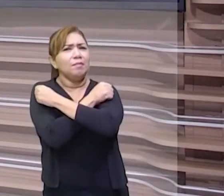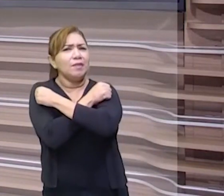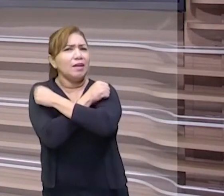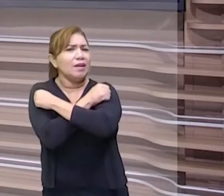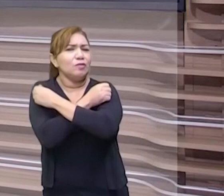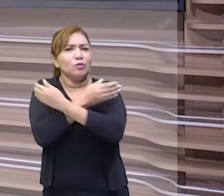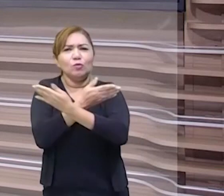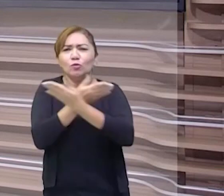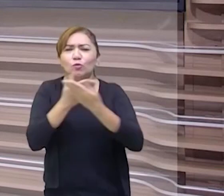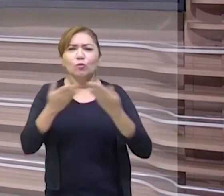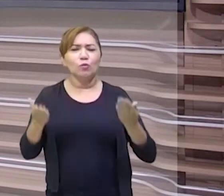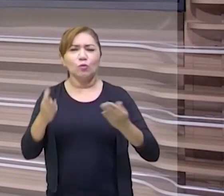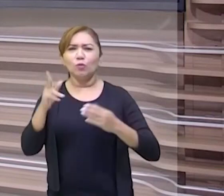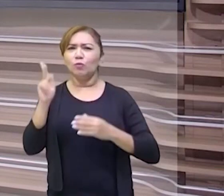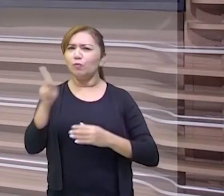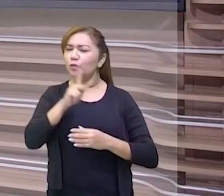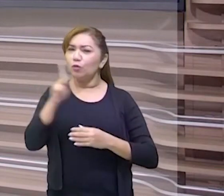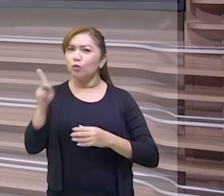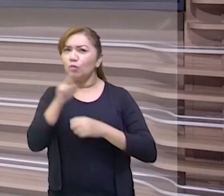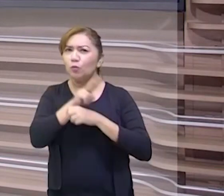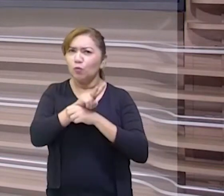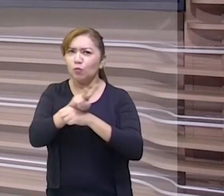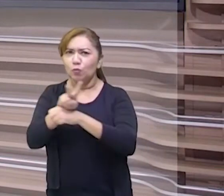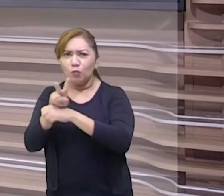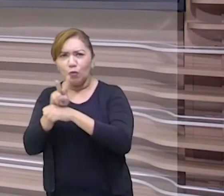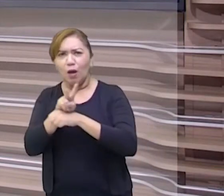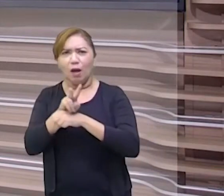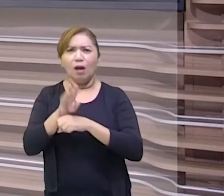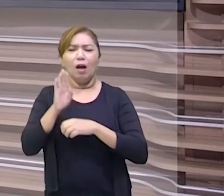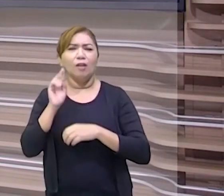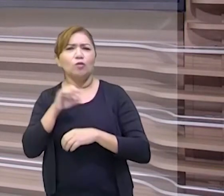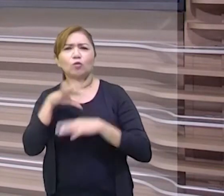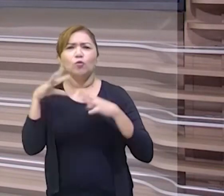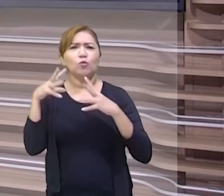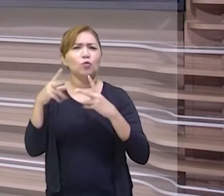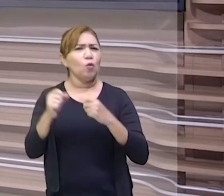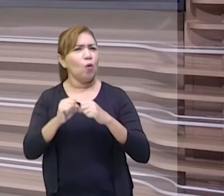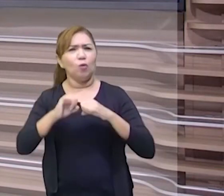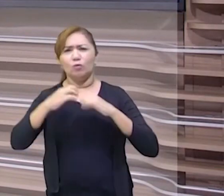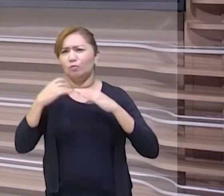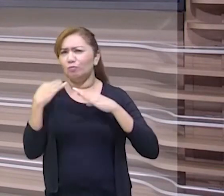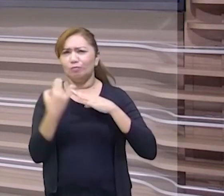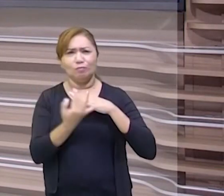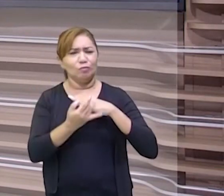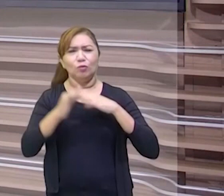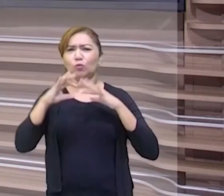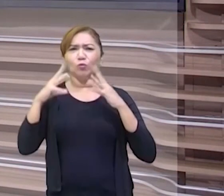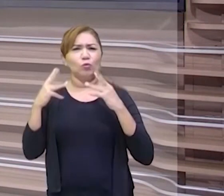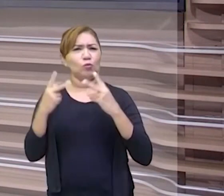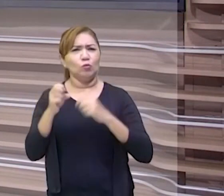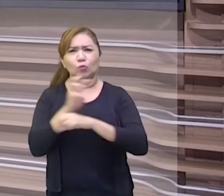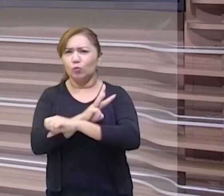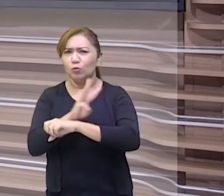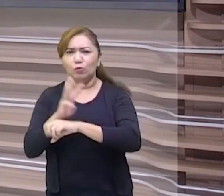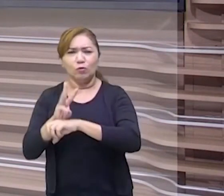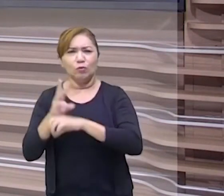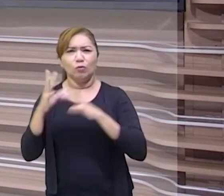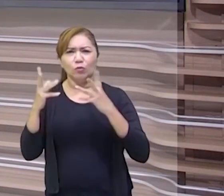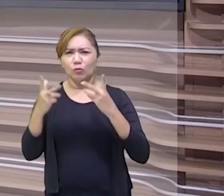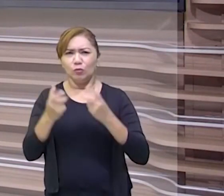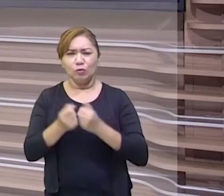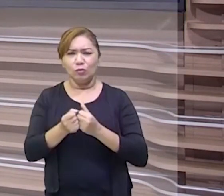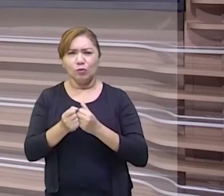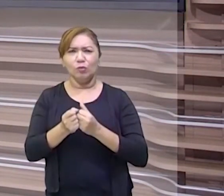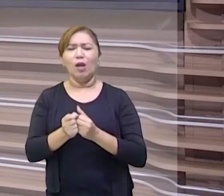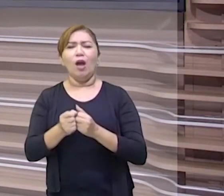todos os professores que estão acompanhando nas diversas plataformas, têm auxiliado ali no ambiente virtual de aprendizagem,